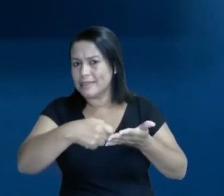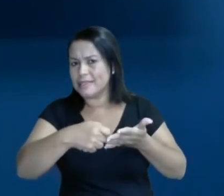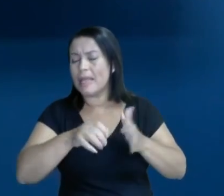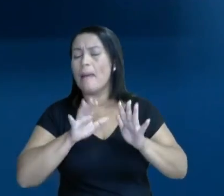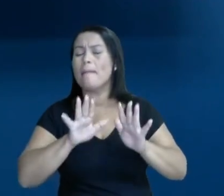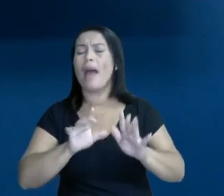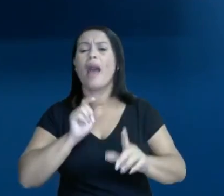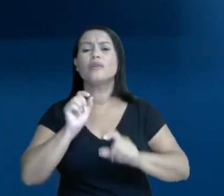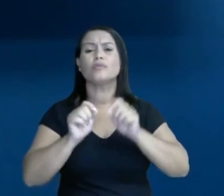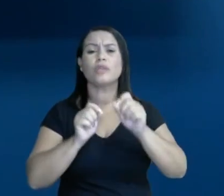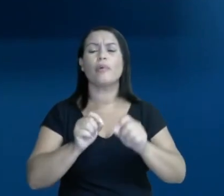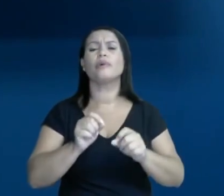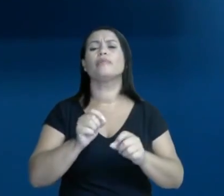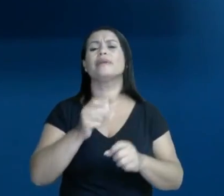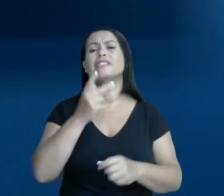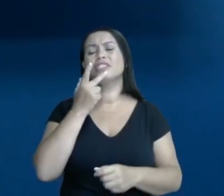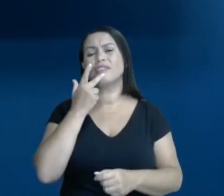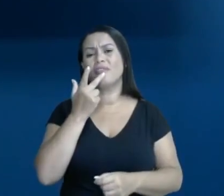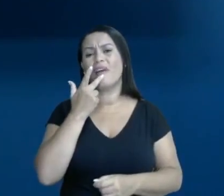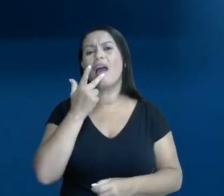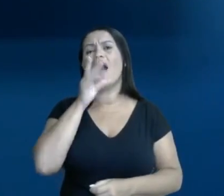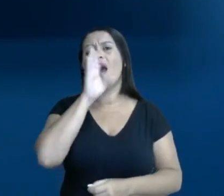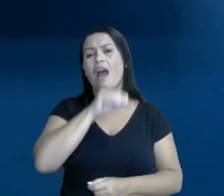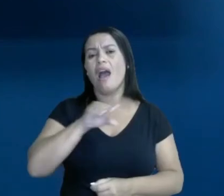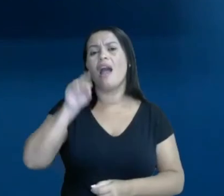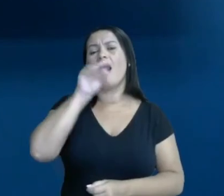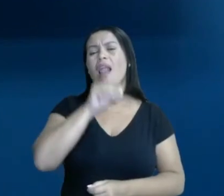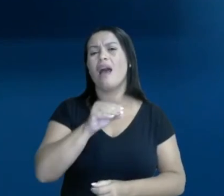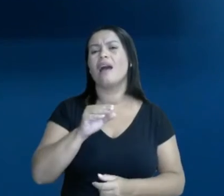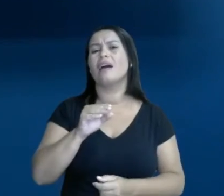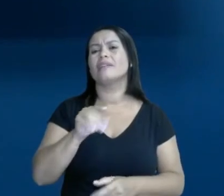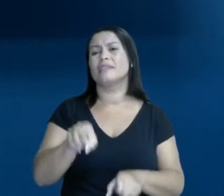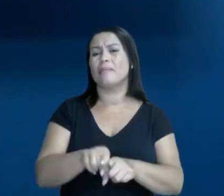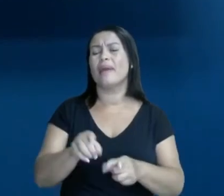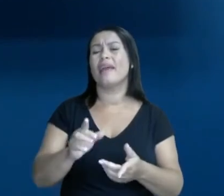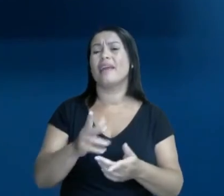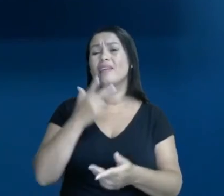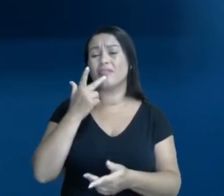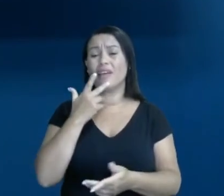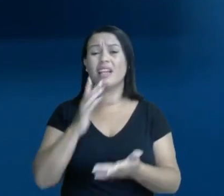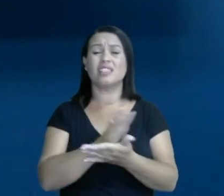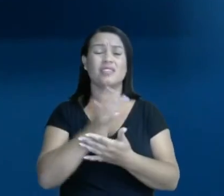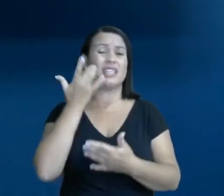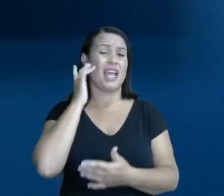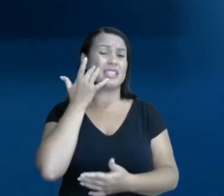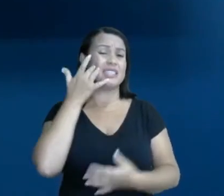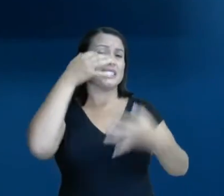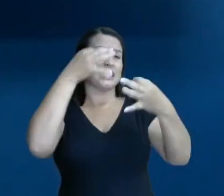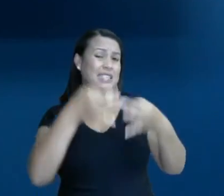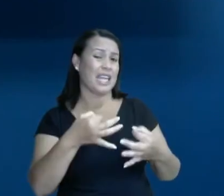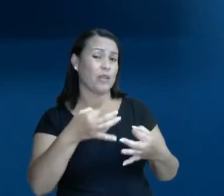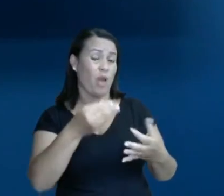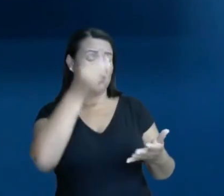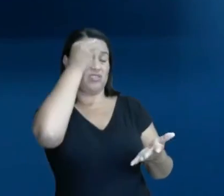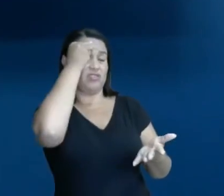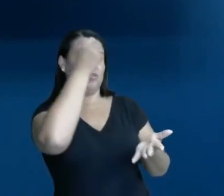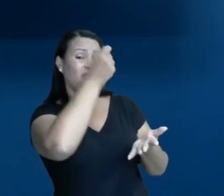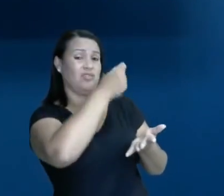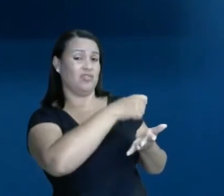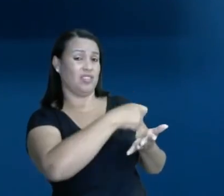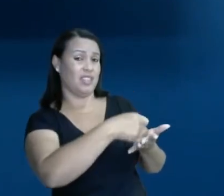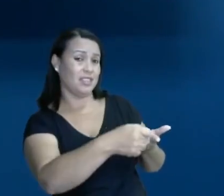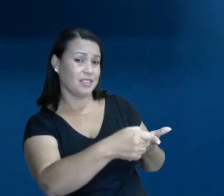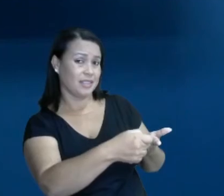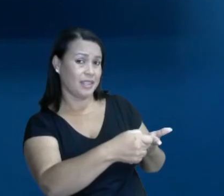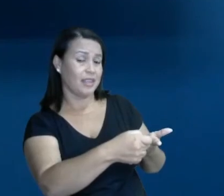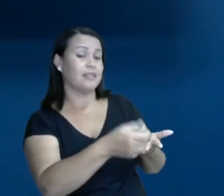que quanto mais a gente fala uma coisa, a gente acaba achando que aquilo está certo e acaba transcrevendo aquilo, né, levando aquilo para a